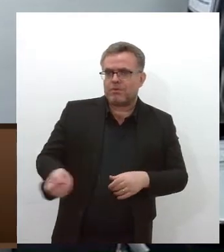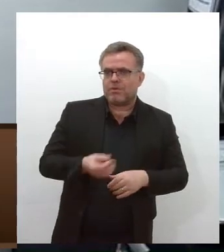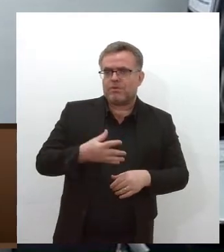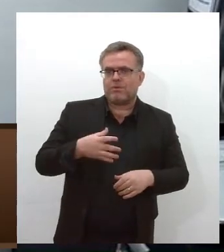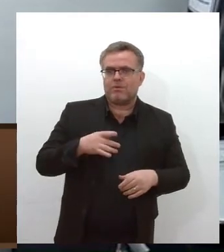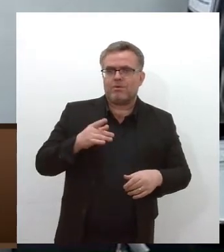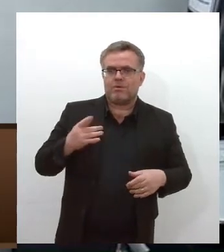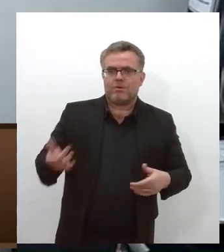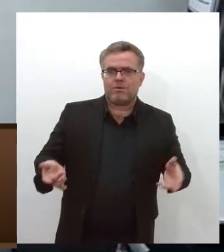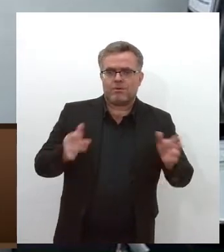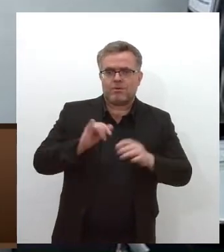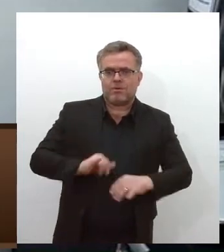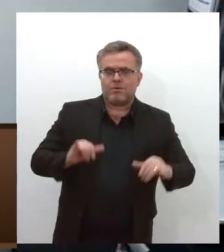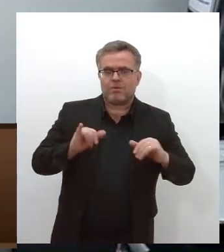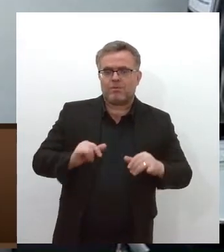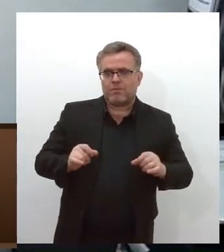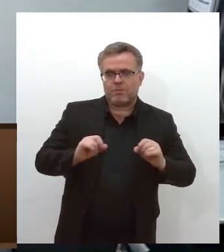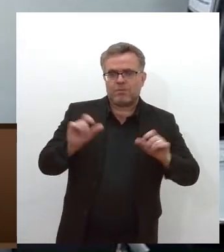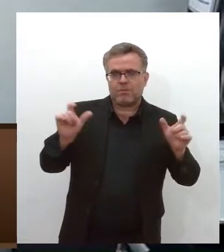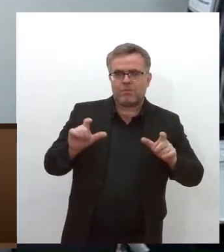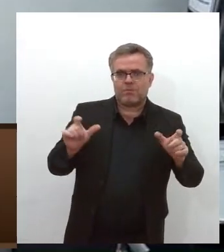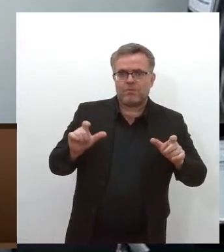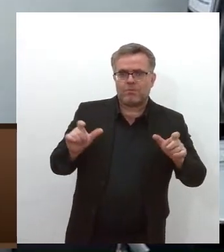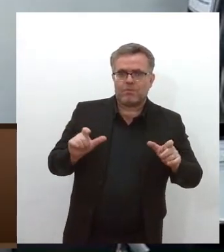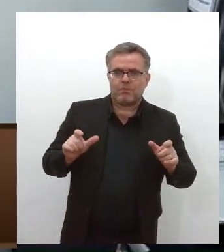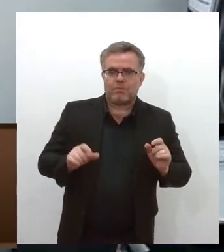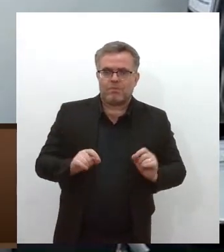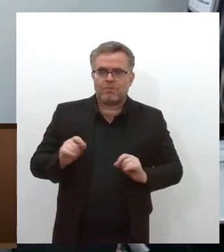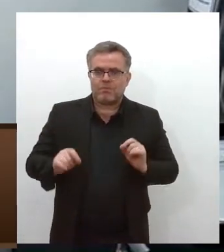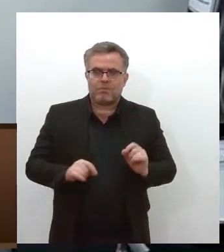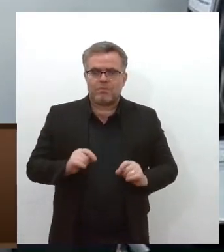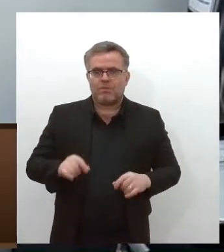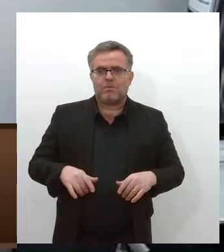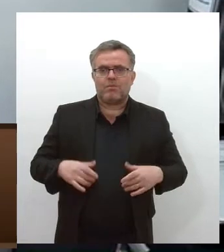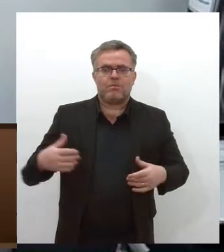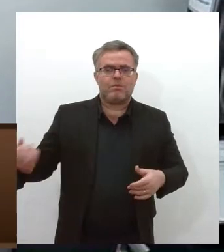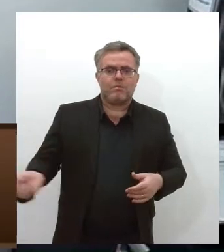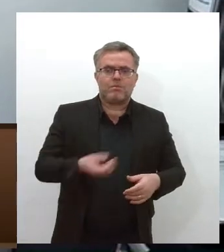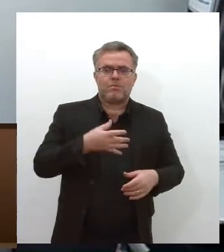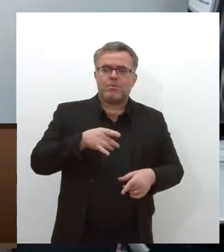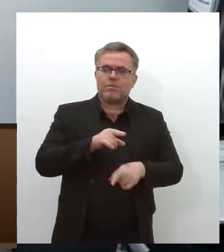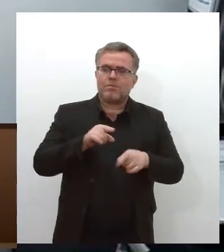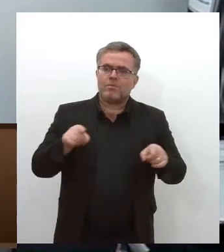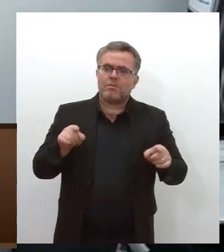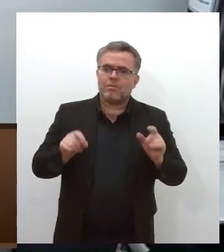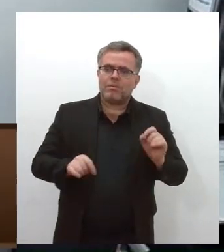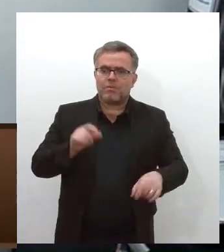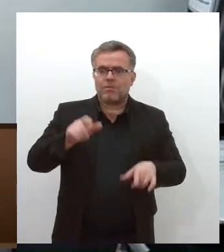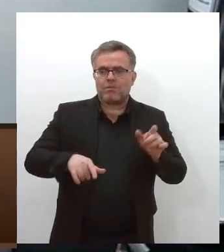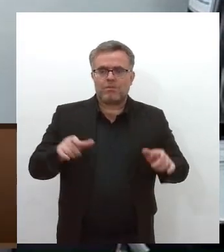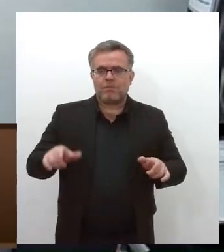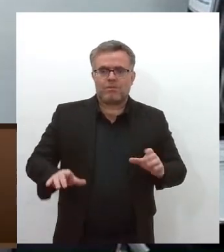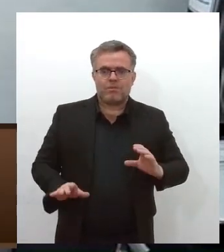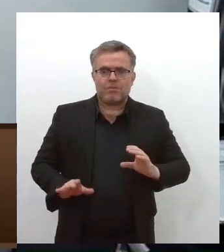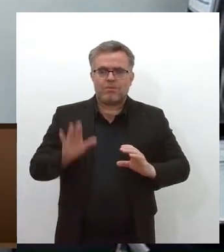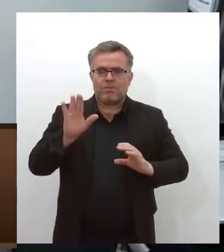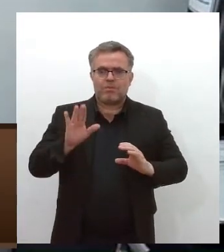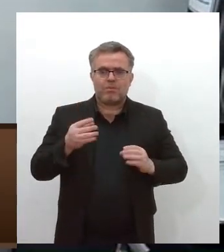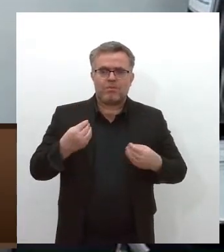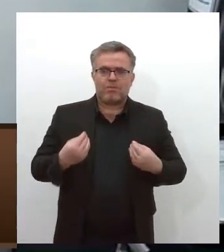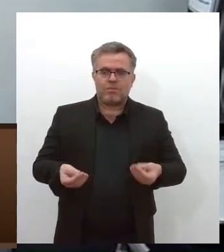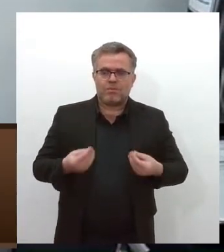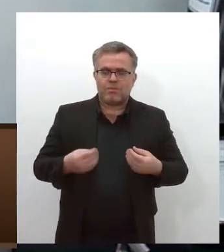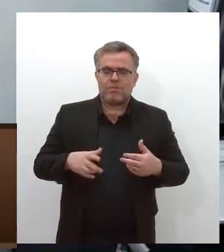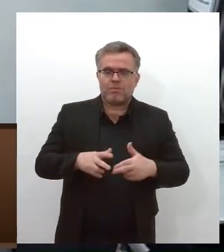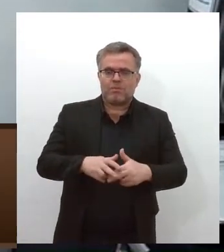muito impactante e que seja principalmente uma novidade sobre os candidatos para poder, de fato, levar a uma mudança de